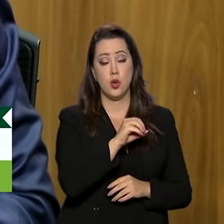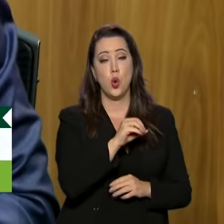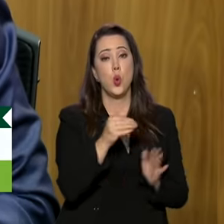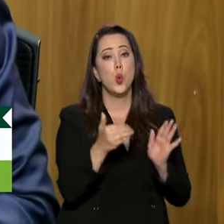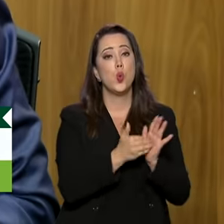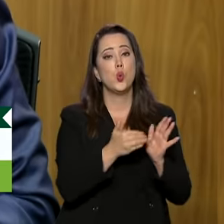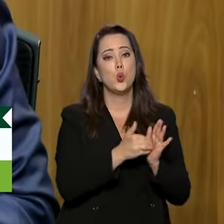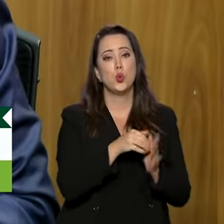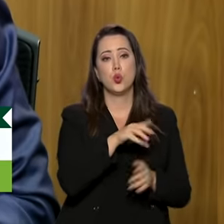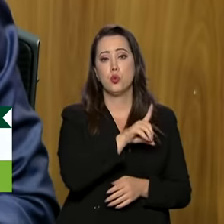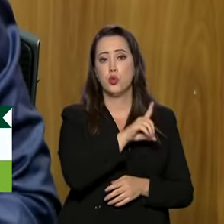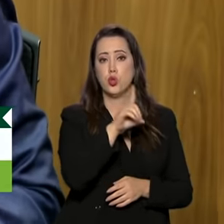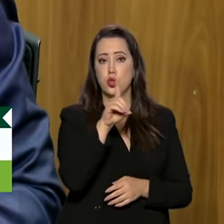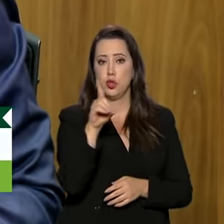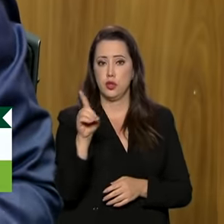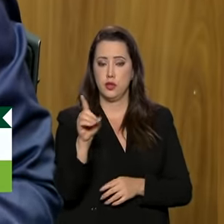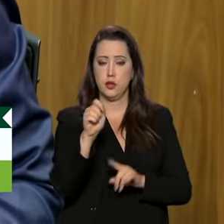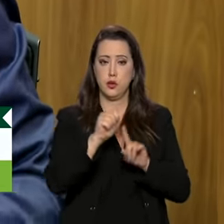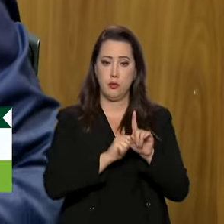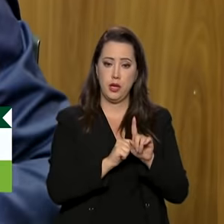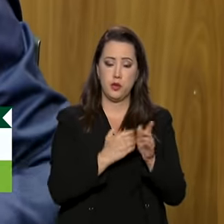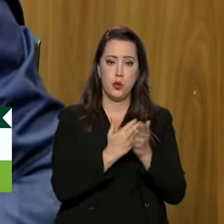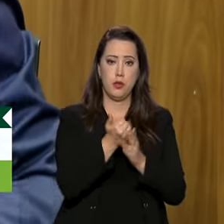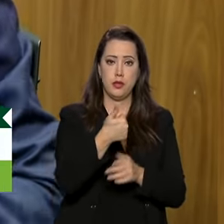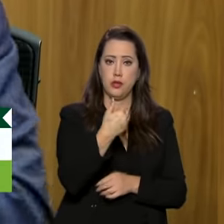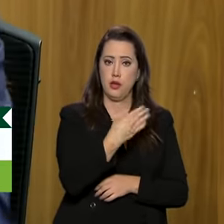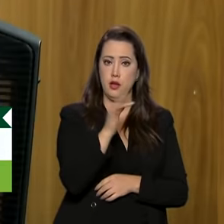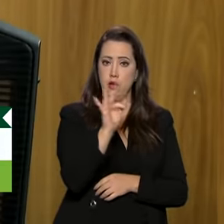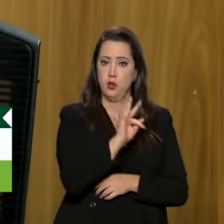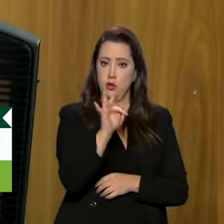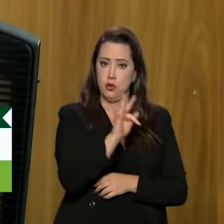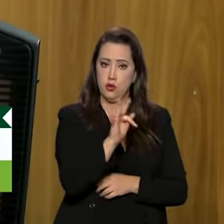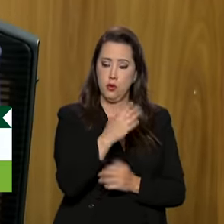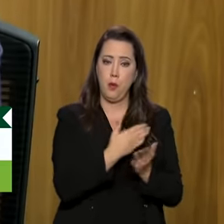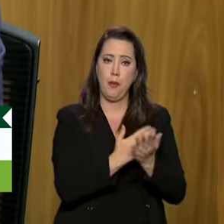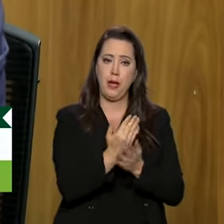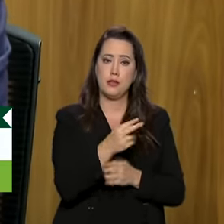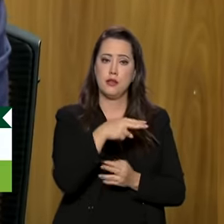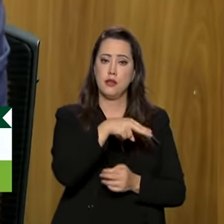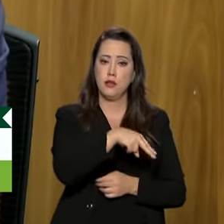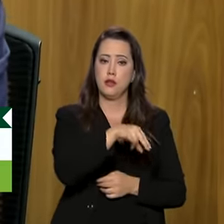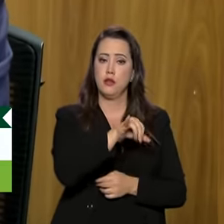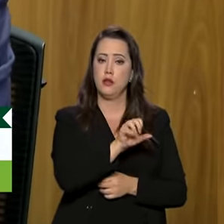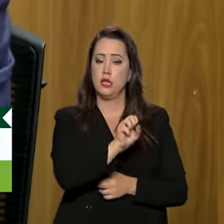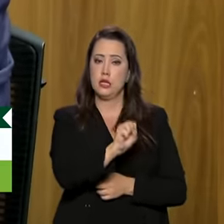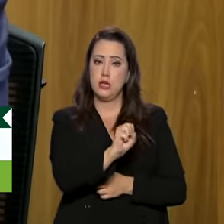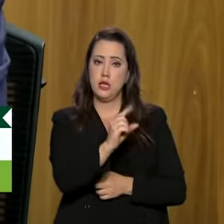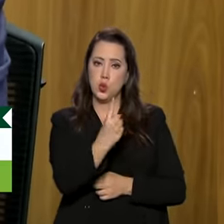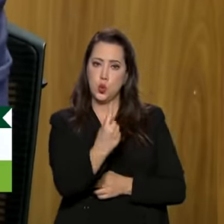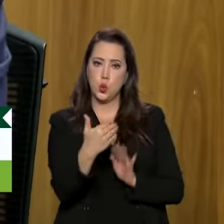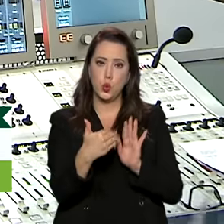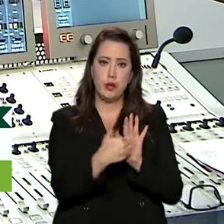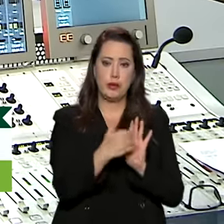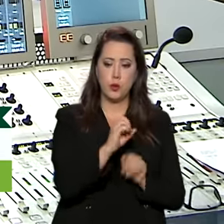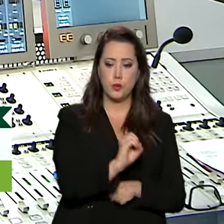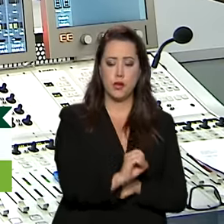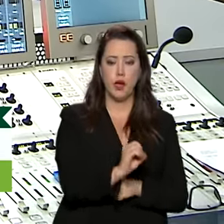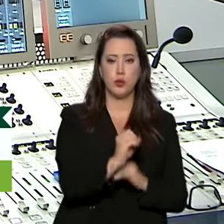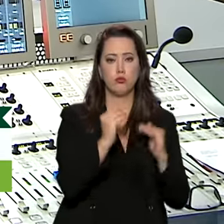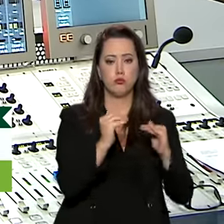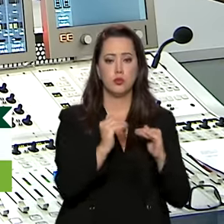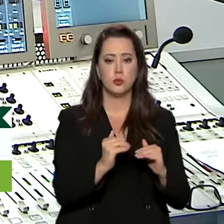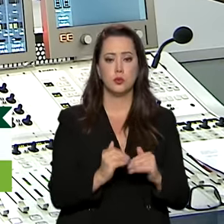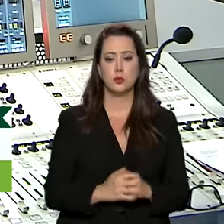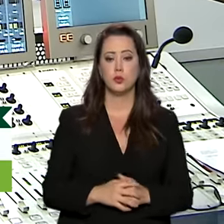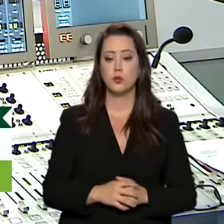dia Quatorze de Fevereiro para quem tem um zoom é o primeiro nizo vai até 10 então alce lugares